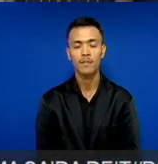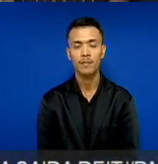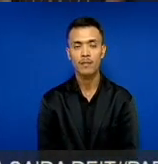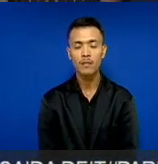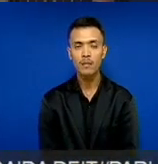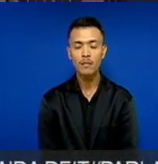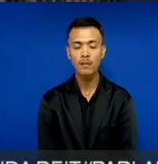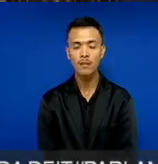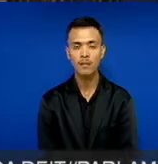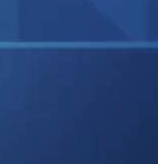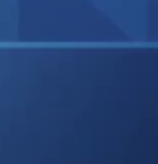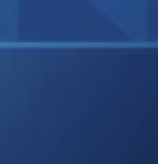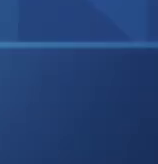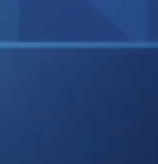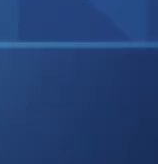Lai, RTTL.